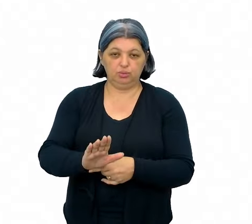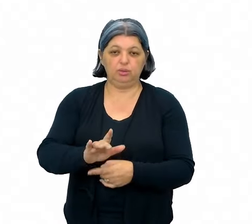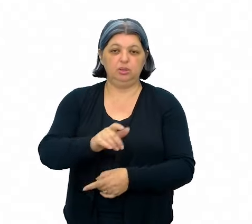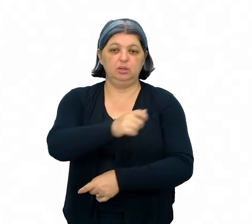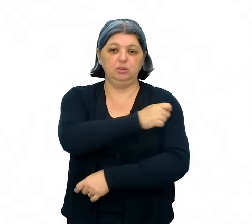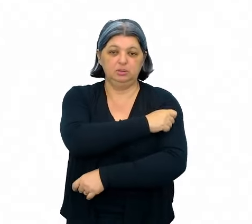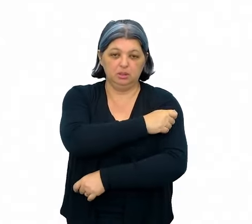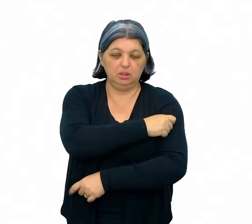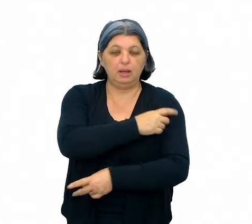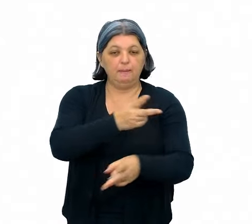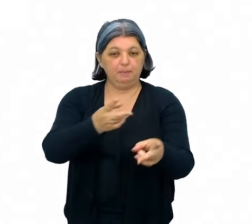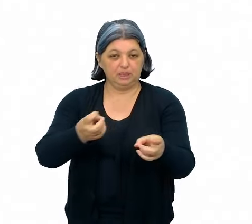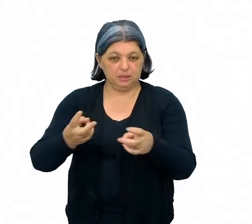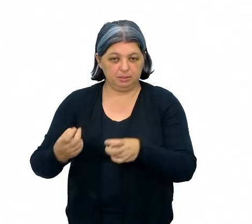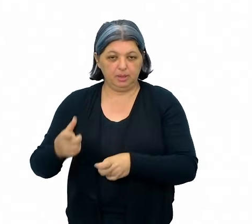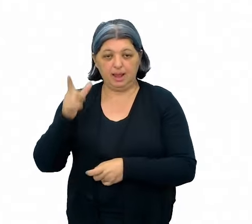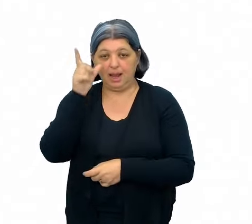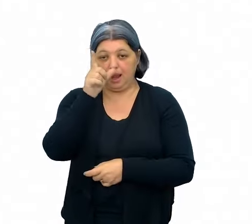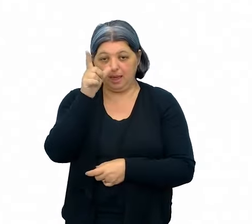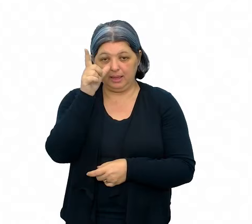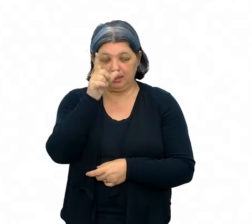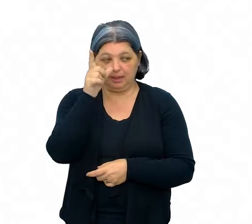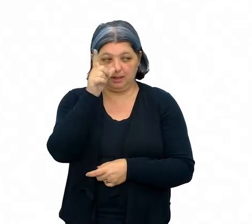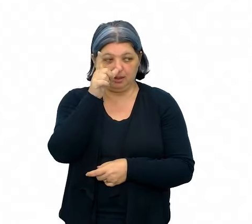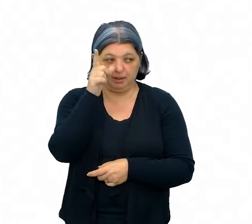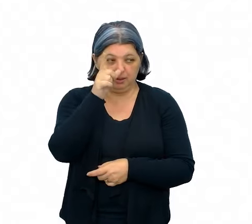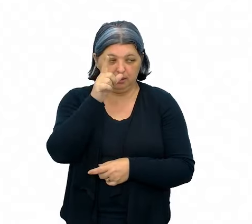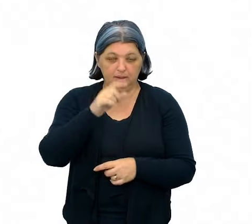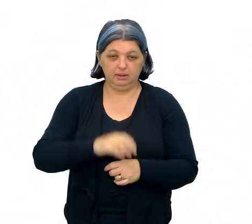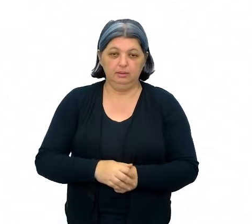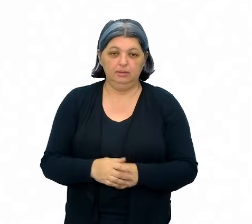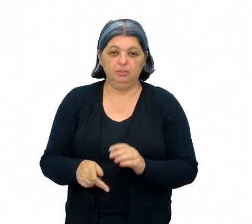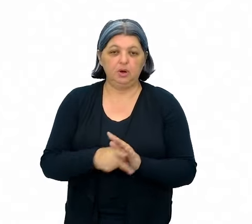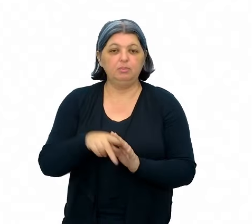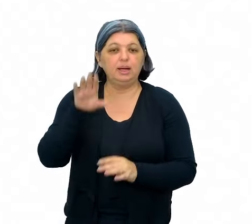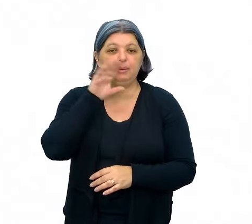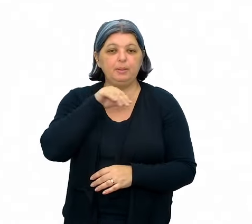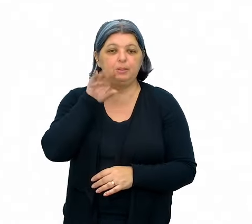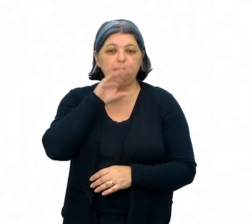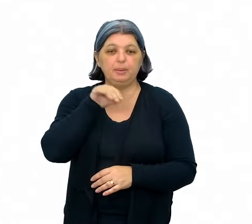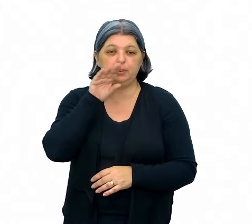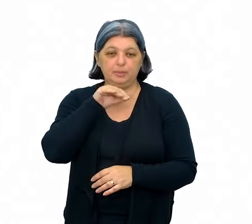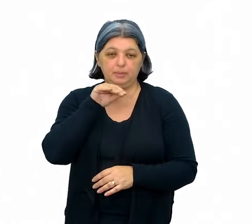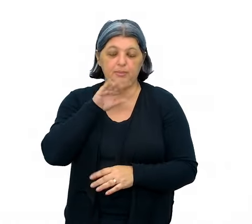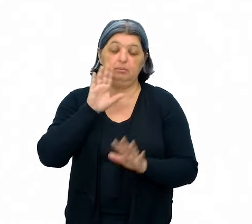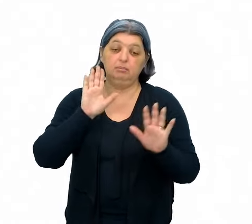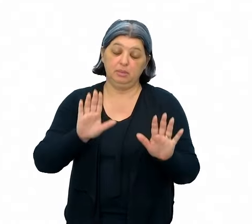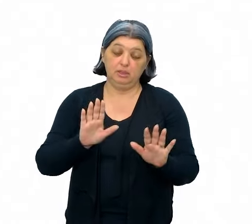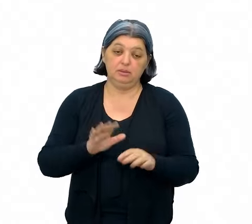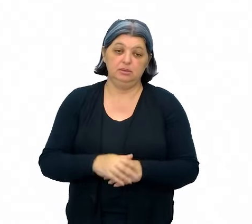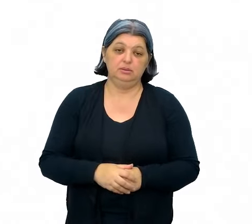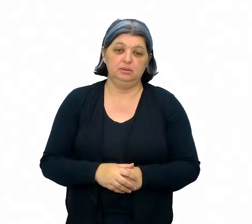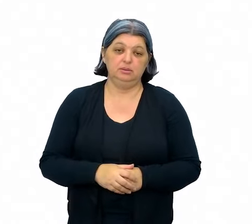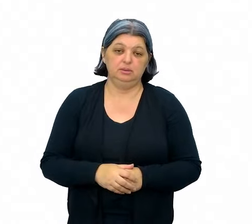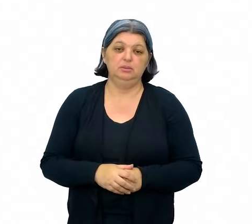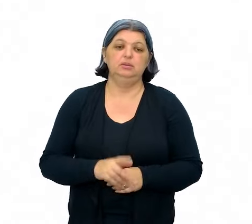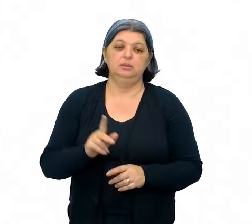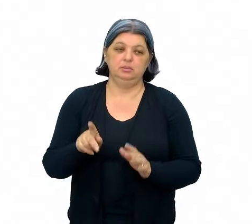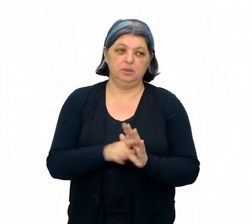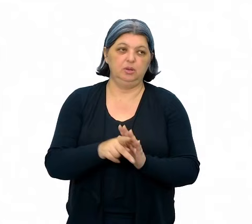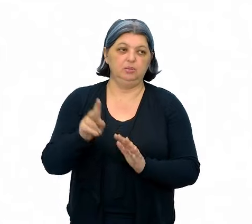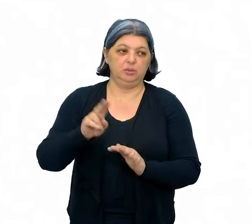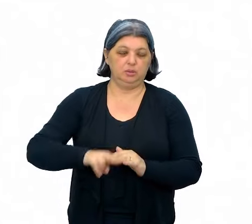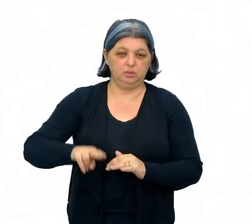a perceberem que as lendas pertencem à tradição oral, mas atualmente são